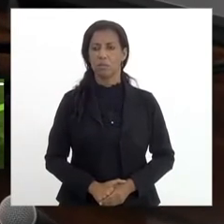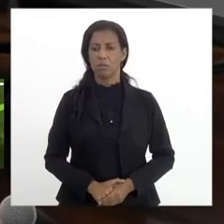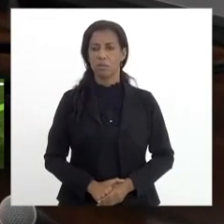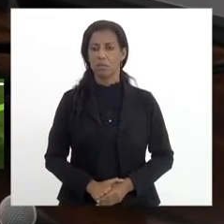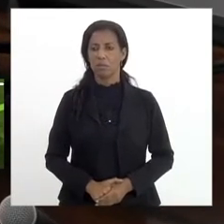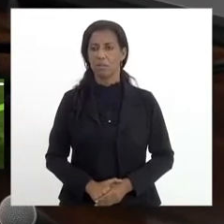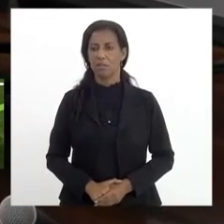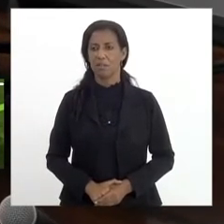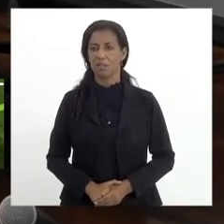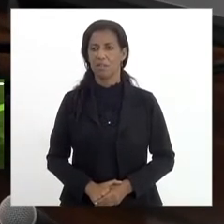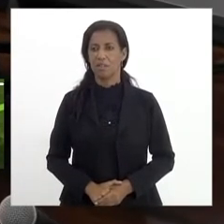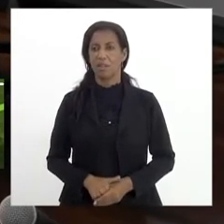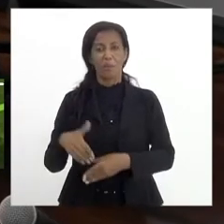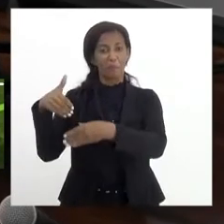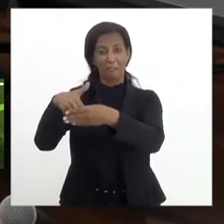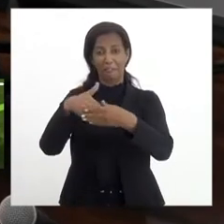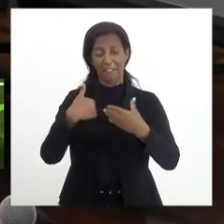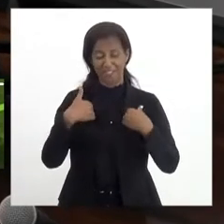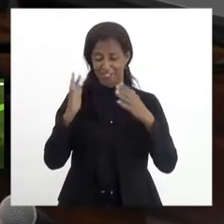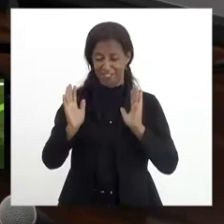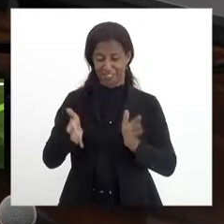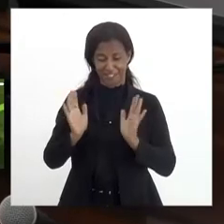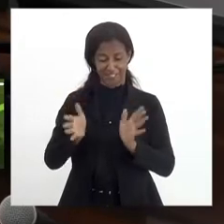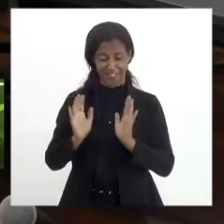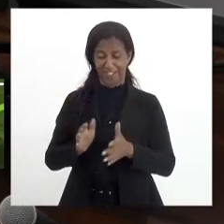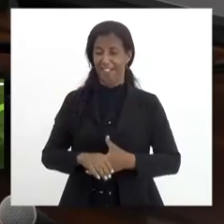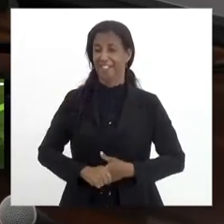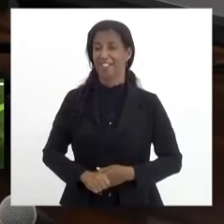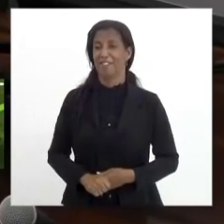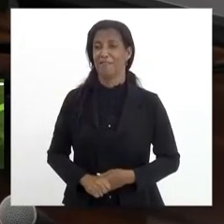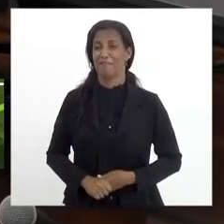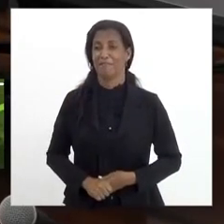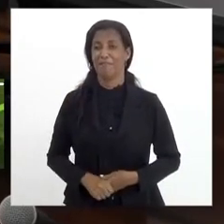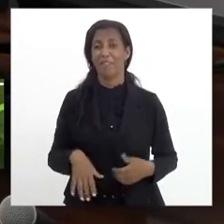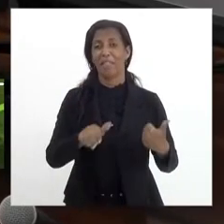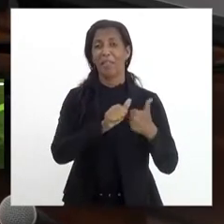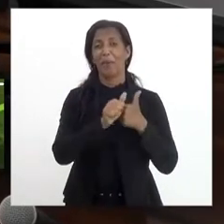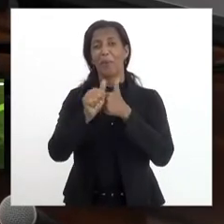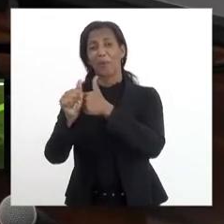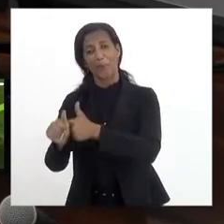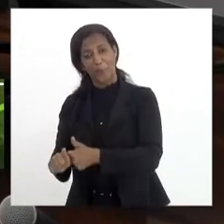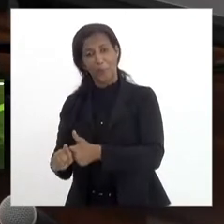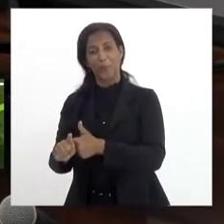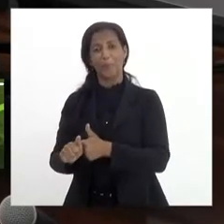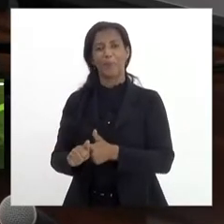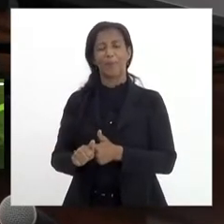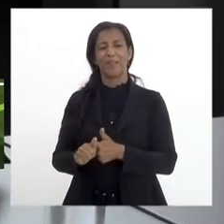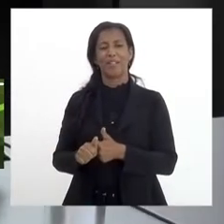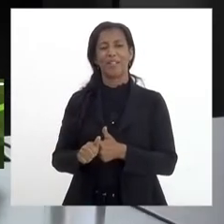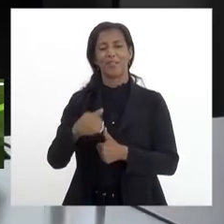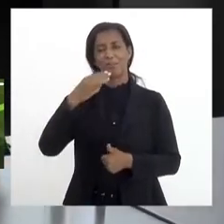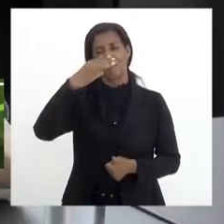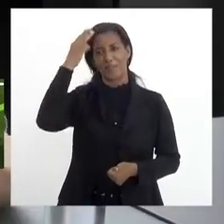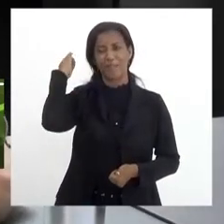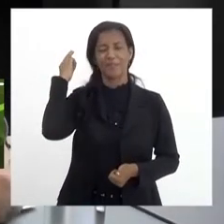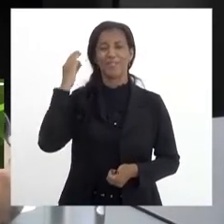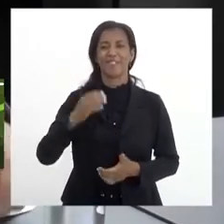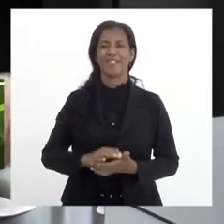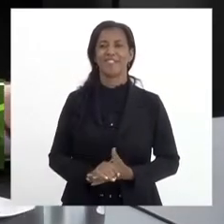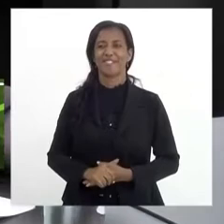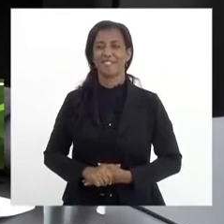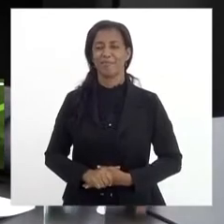Ah, é o meu voto que está em votação. Já coloquei, houve unanimidade. Eu acompanho o voto do deputado Márcio Pacheco. Okay. Também